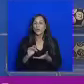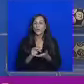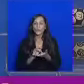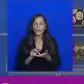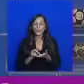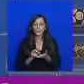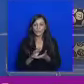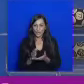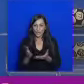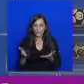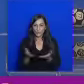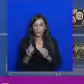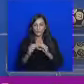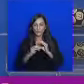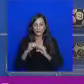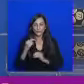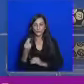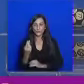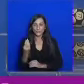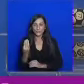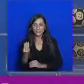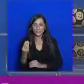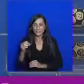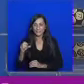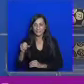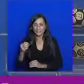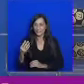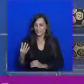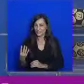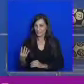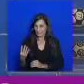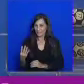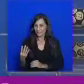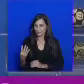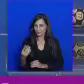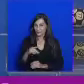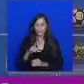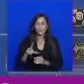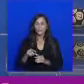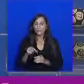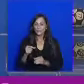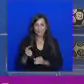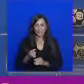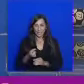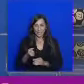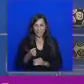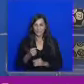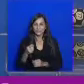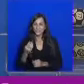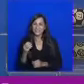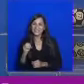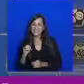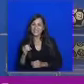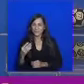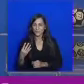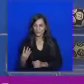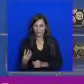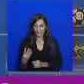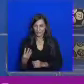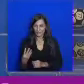Loto Fácil. Hoje, concurso número 2.394. Números sorteados: 04,